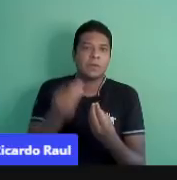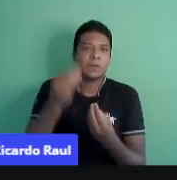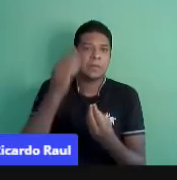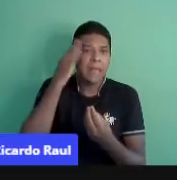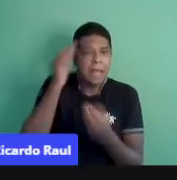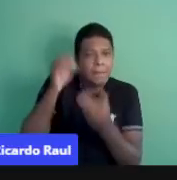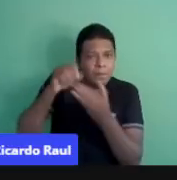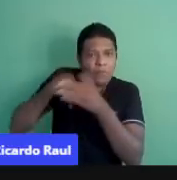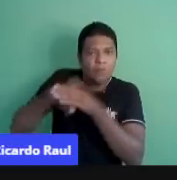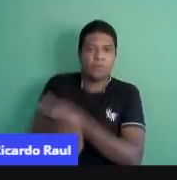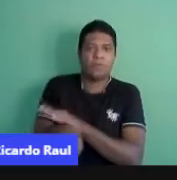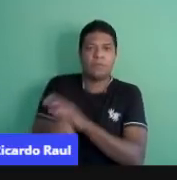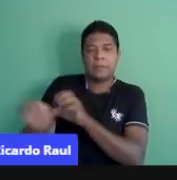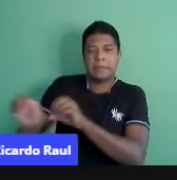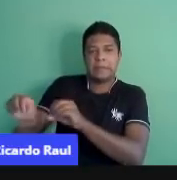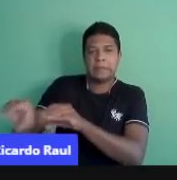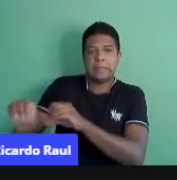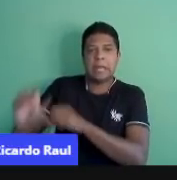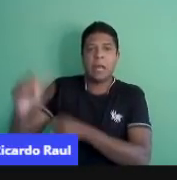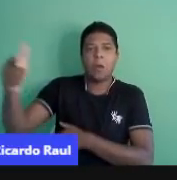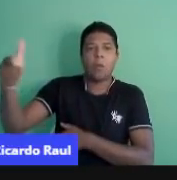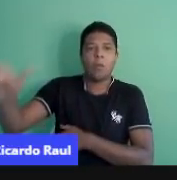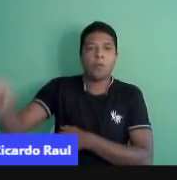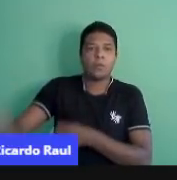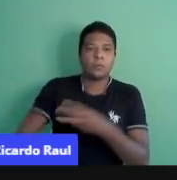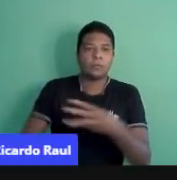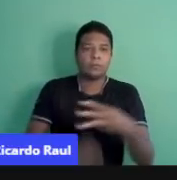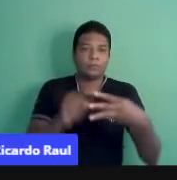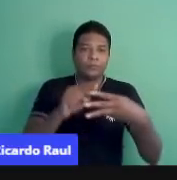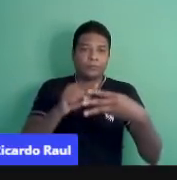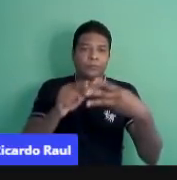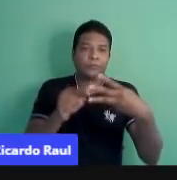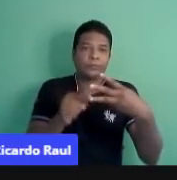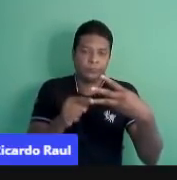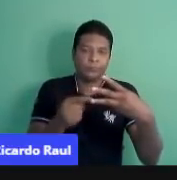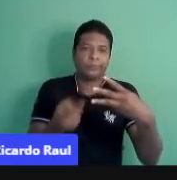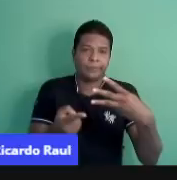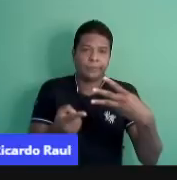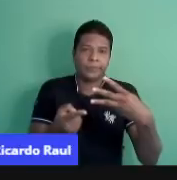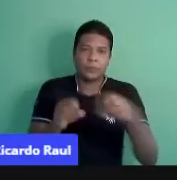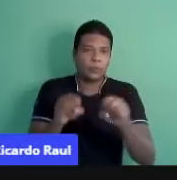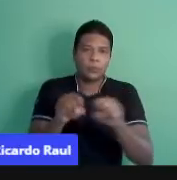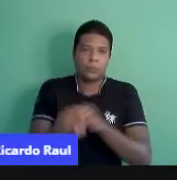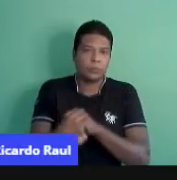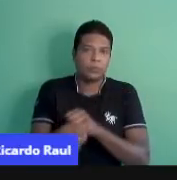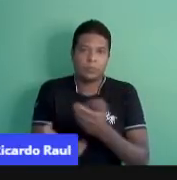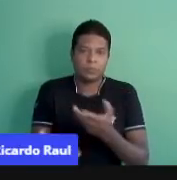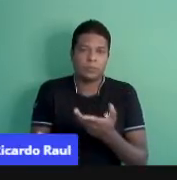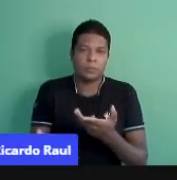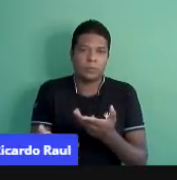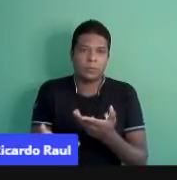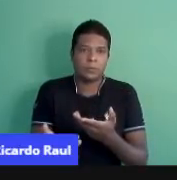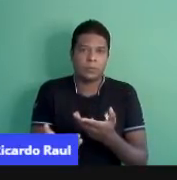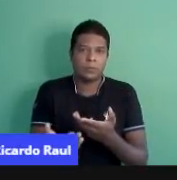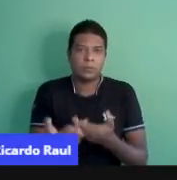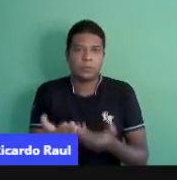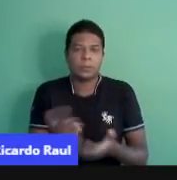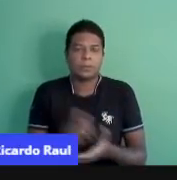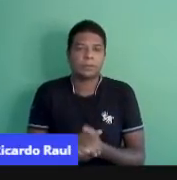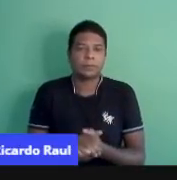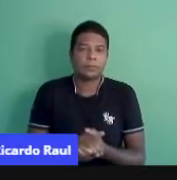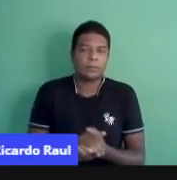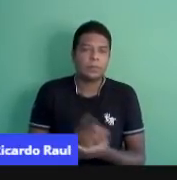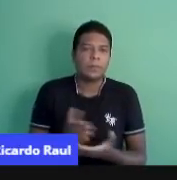ensinar essas outras 3 linguagens que não vêm da sua formação acadêmica. E aí é muito comum nós